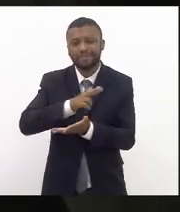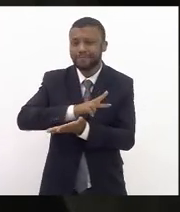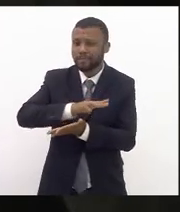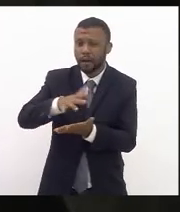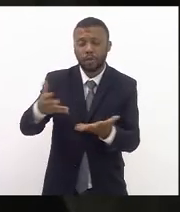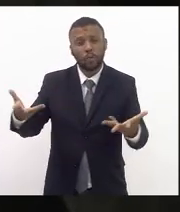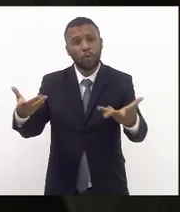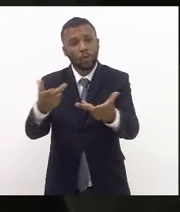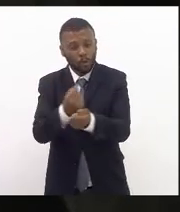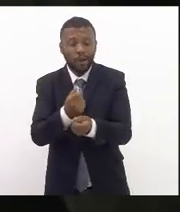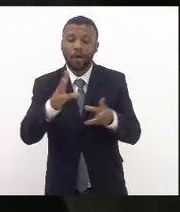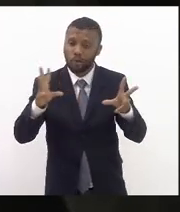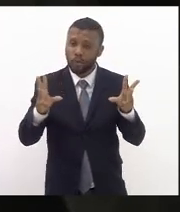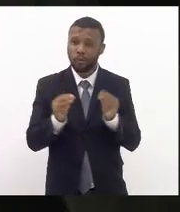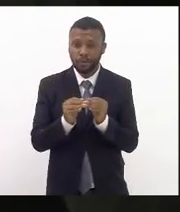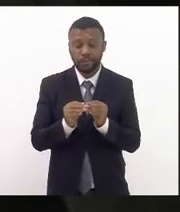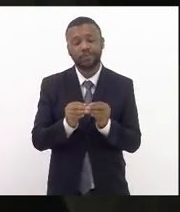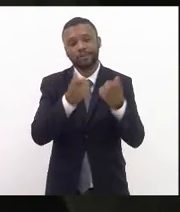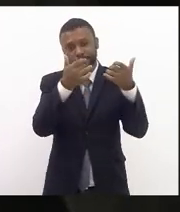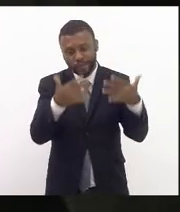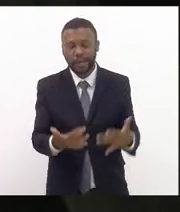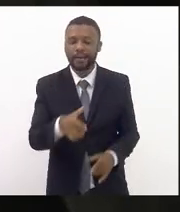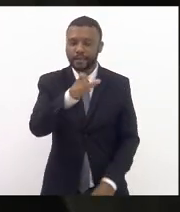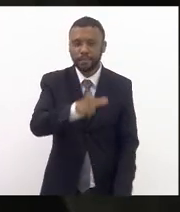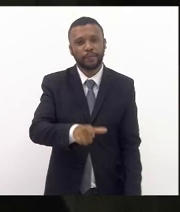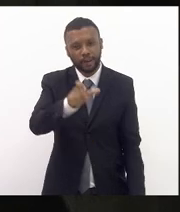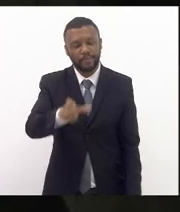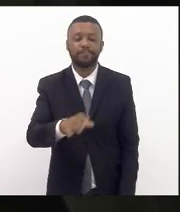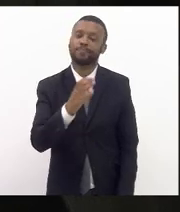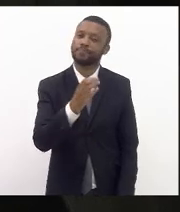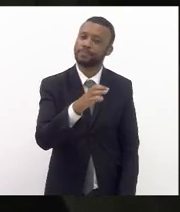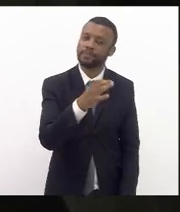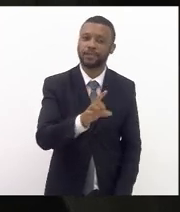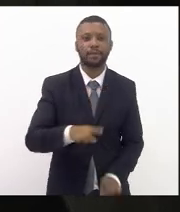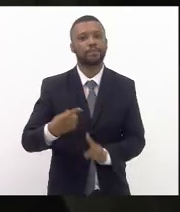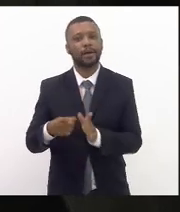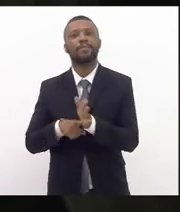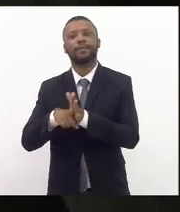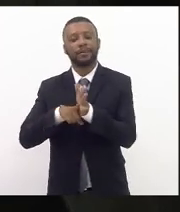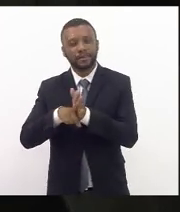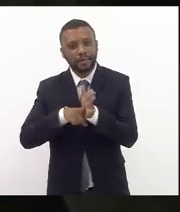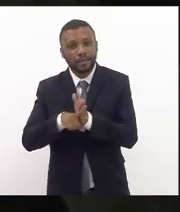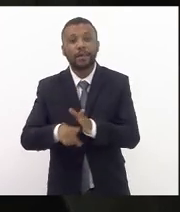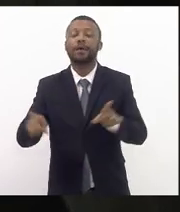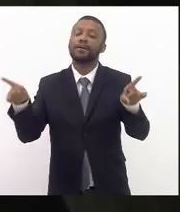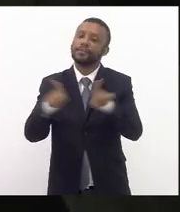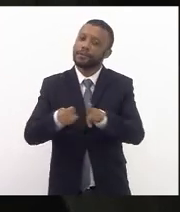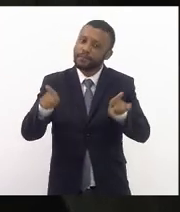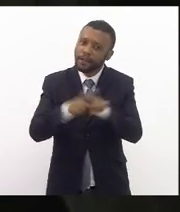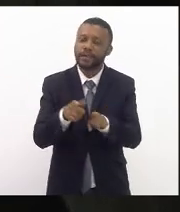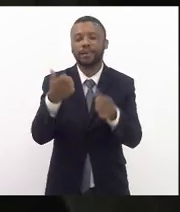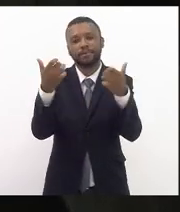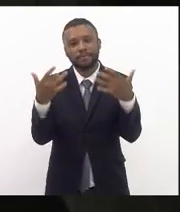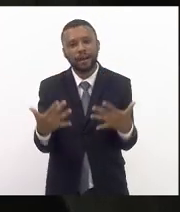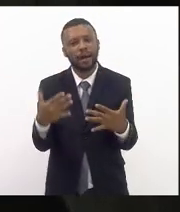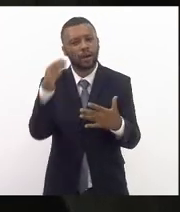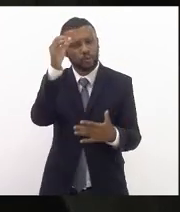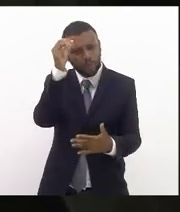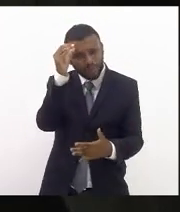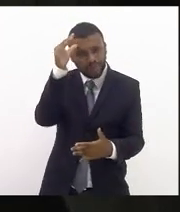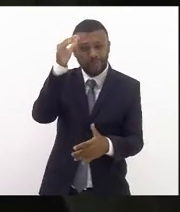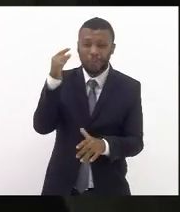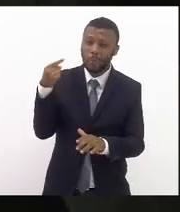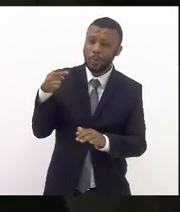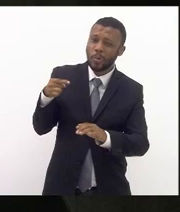E aí concluo, deputada Tia Ju, falei dos cientistas aqui, dos pesquisadores e pesquisadoras, mas quero falar também dos saberes